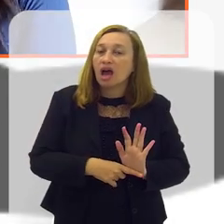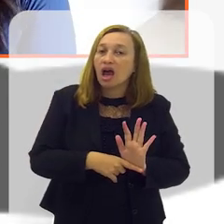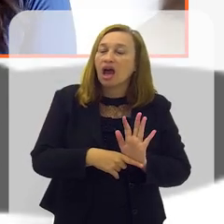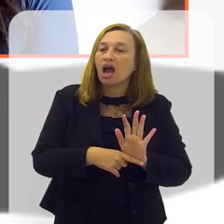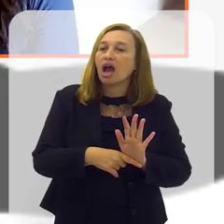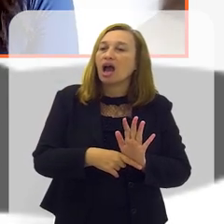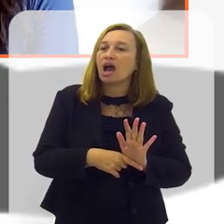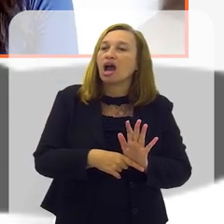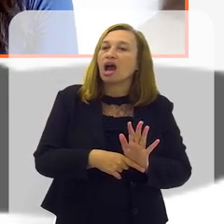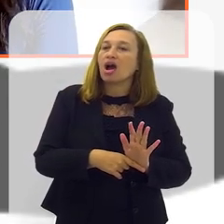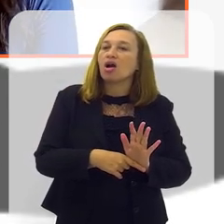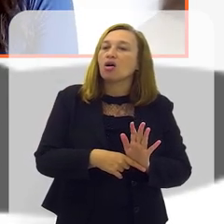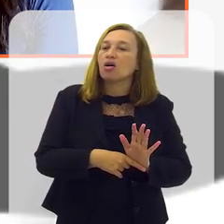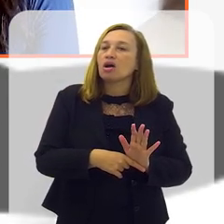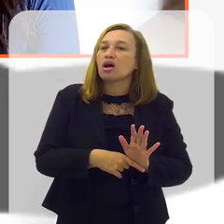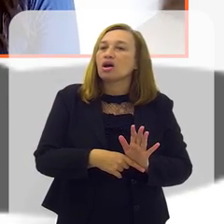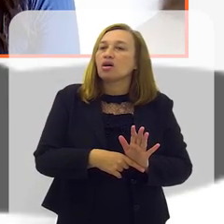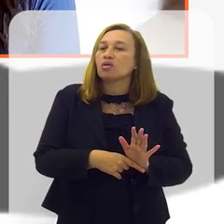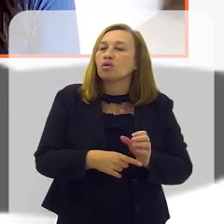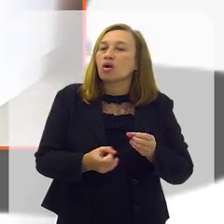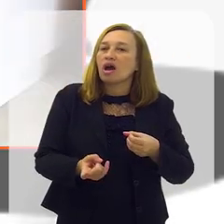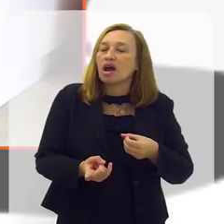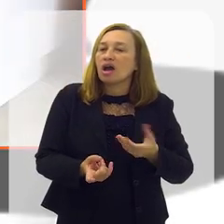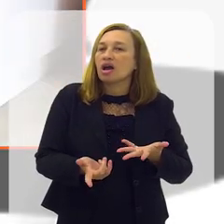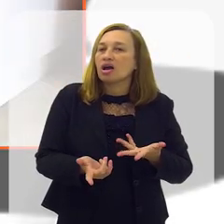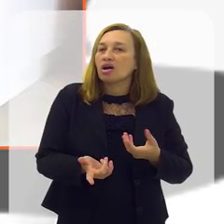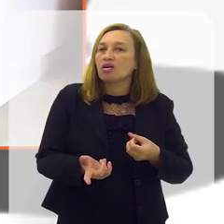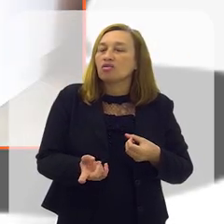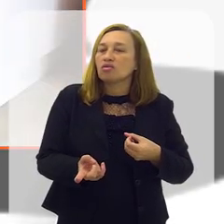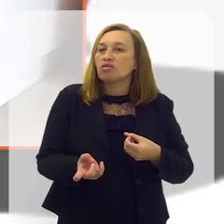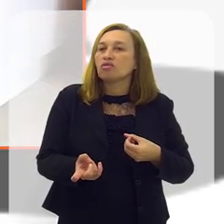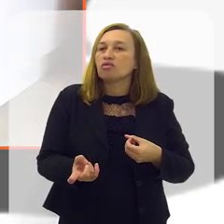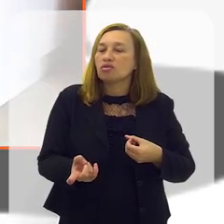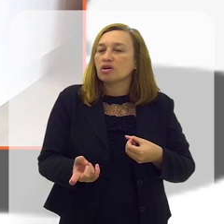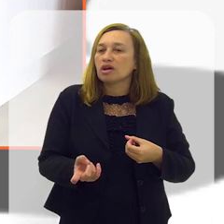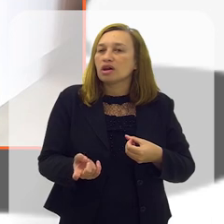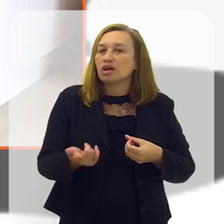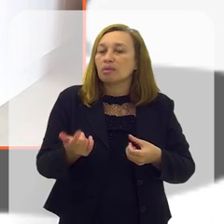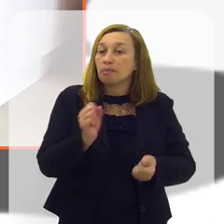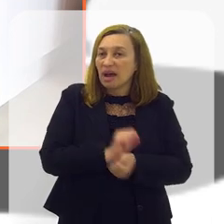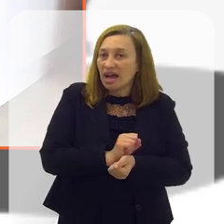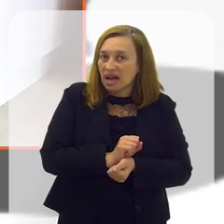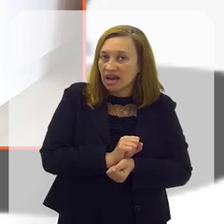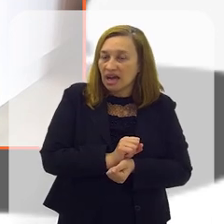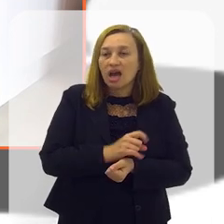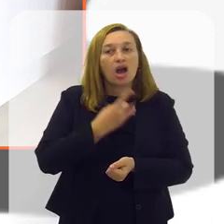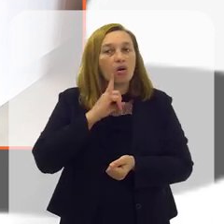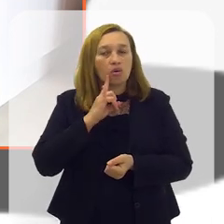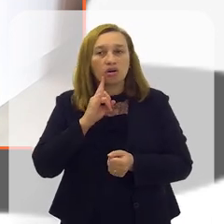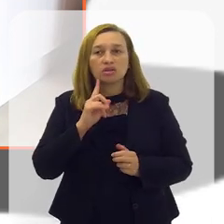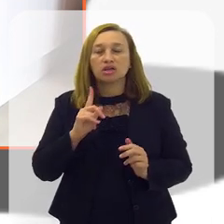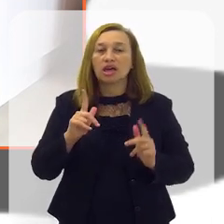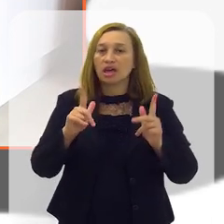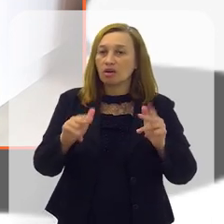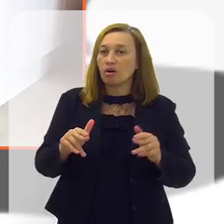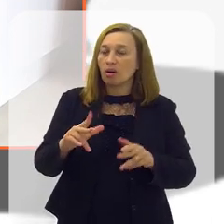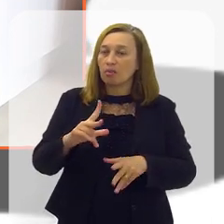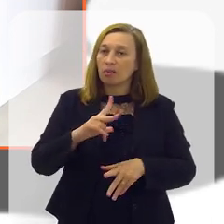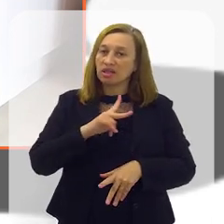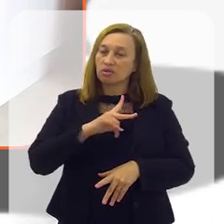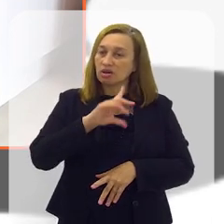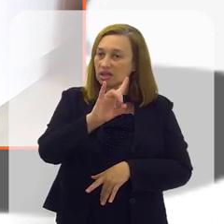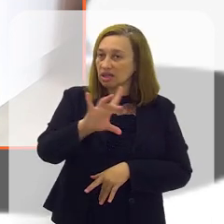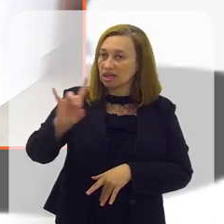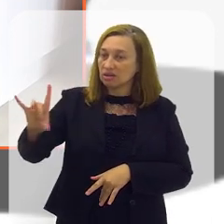pessoas. A recuperação é individual. Porque cada um precisa fazer de um jeito para ficar sem beber. Mas a doença do alcoolismo